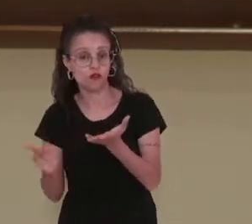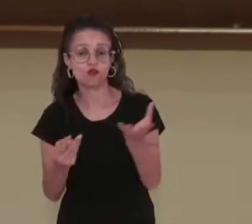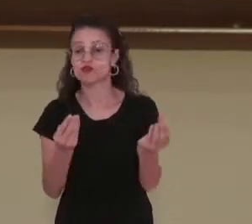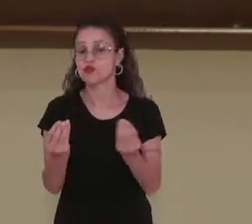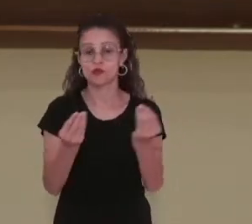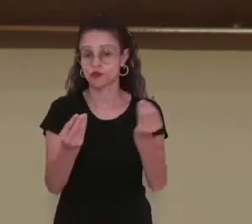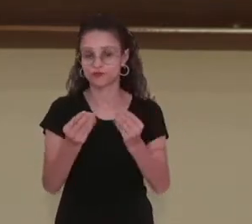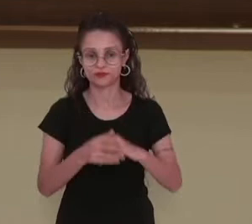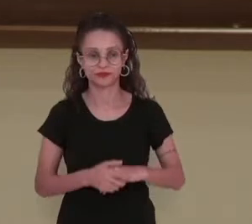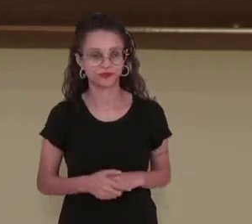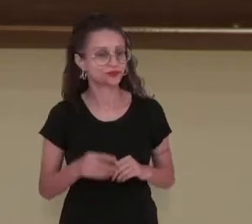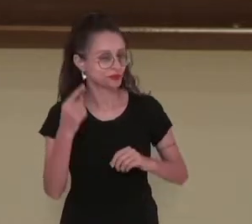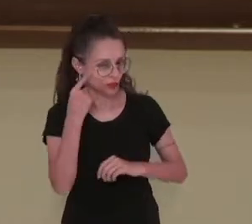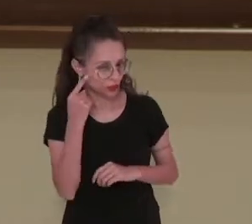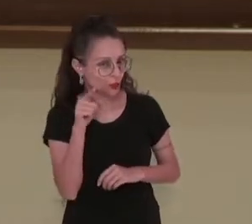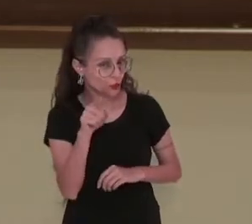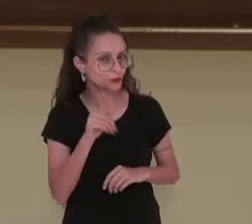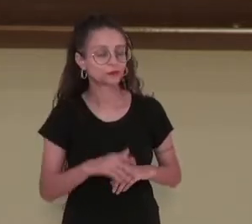é? Pensou?